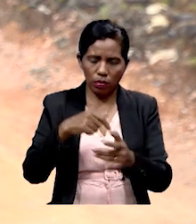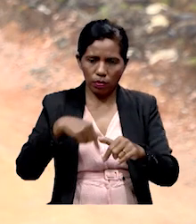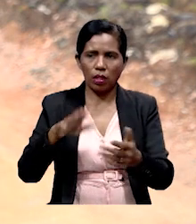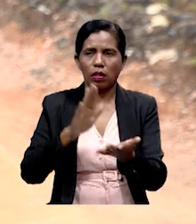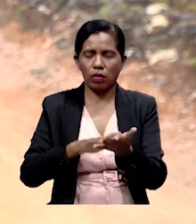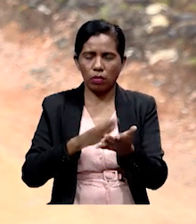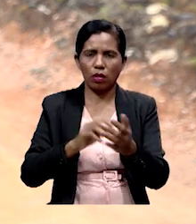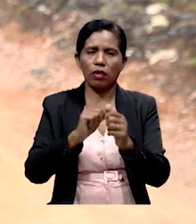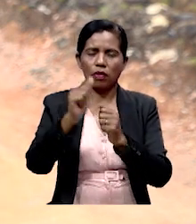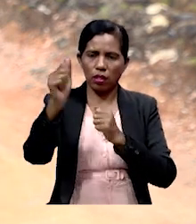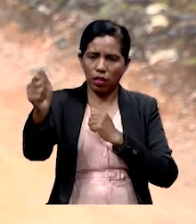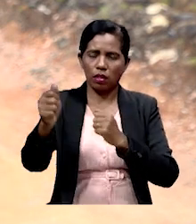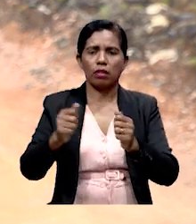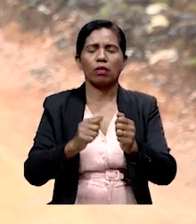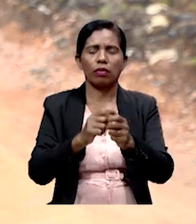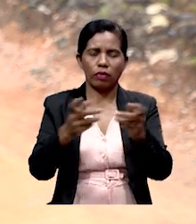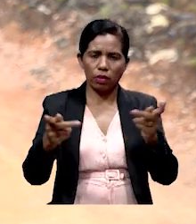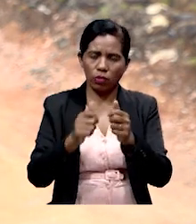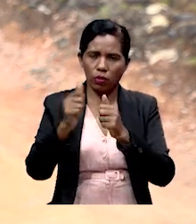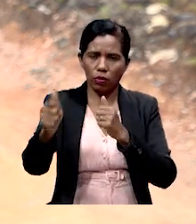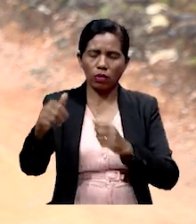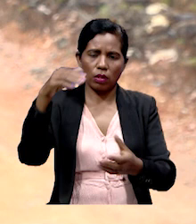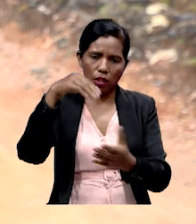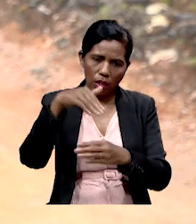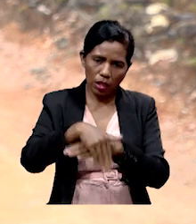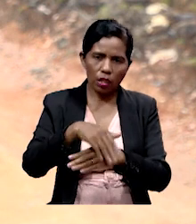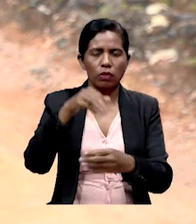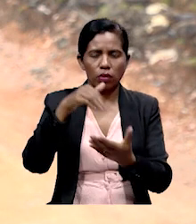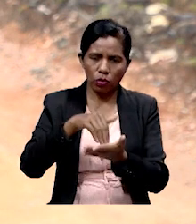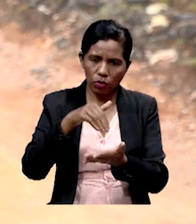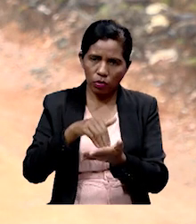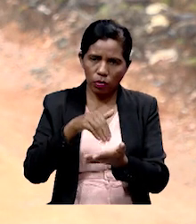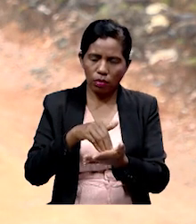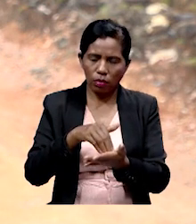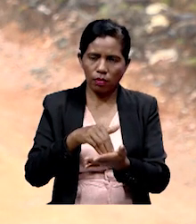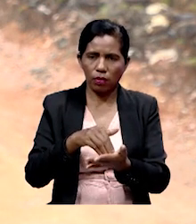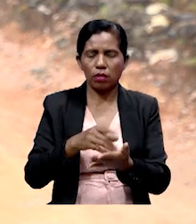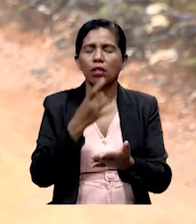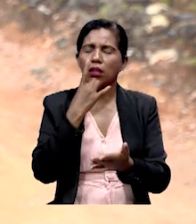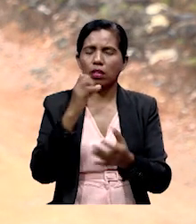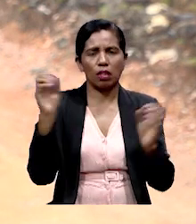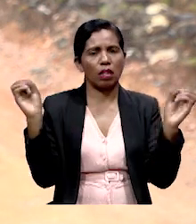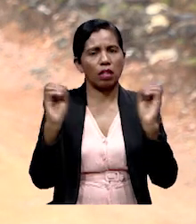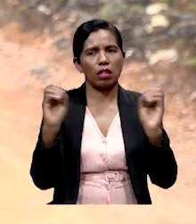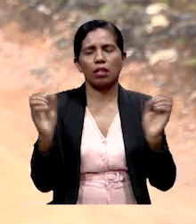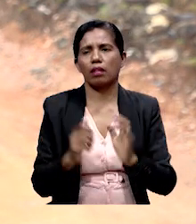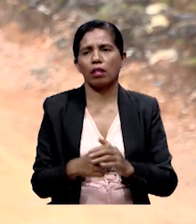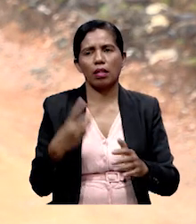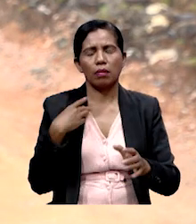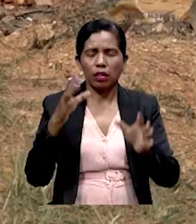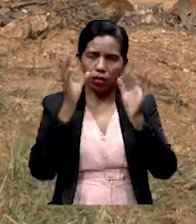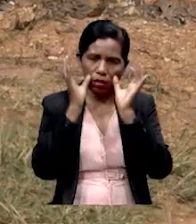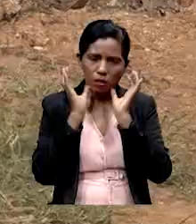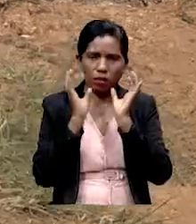patin mastok karena atu istura pale maso ahi lahia nasa mi tristi liu maka dalan ho ahi